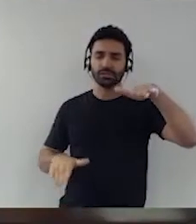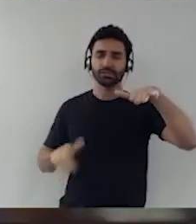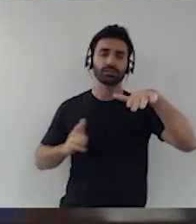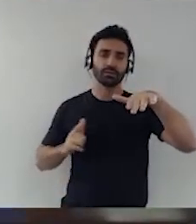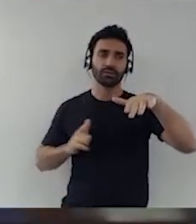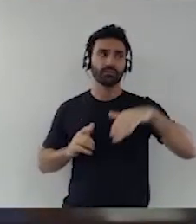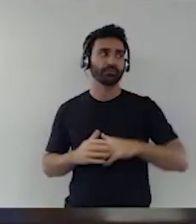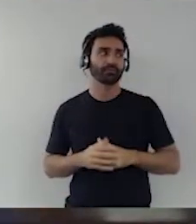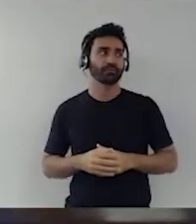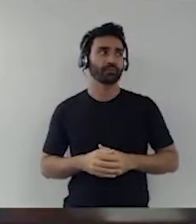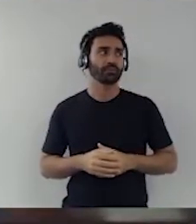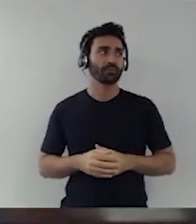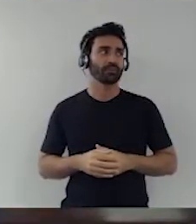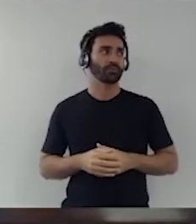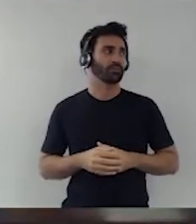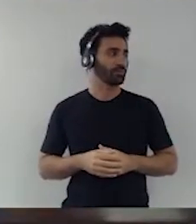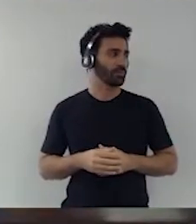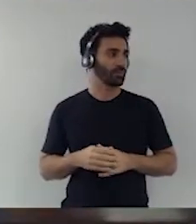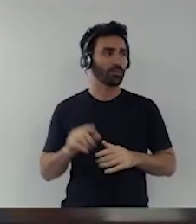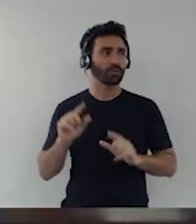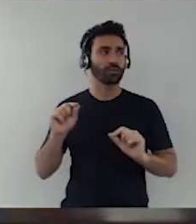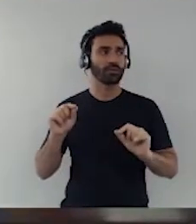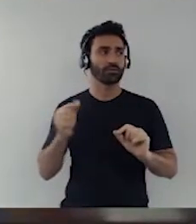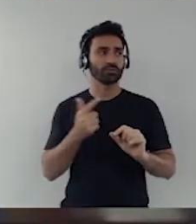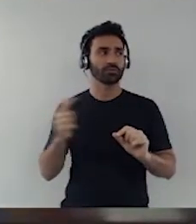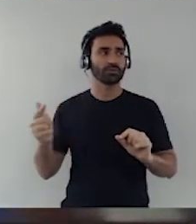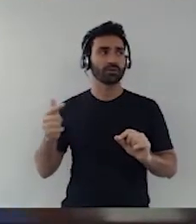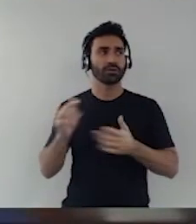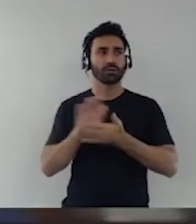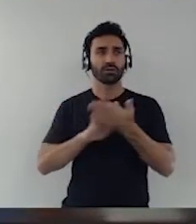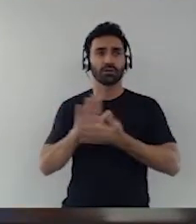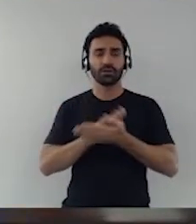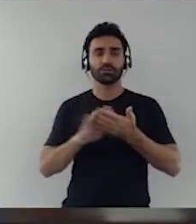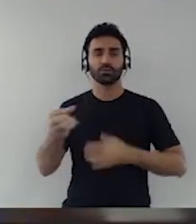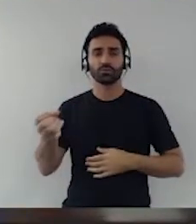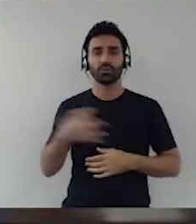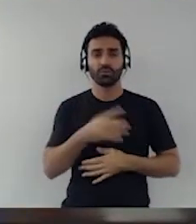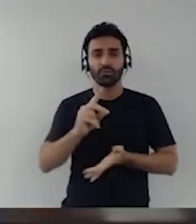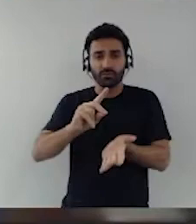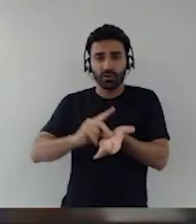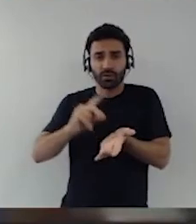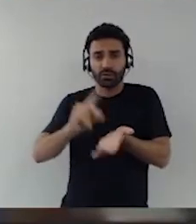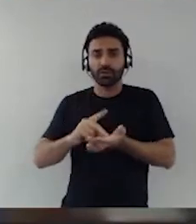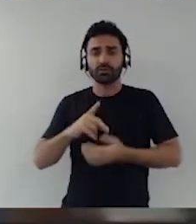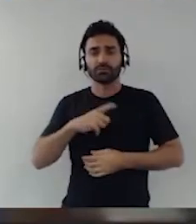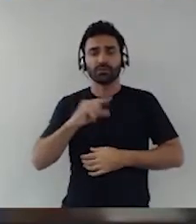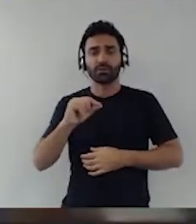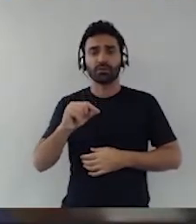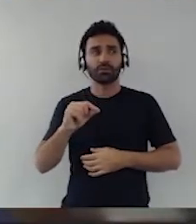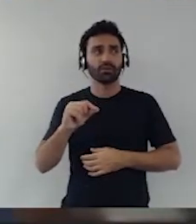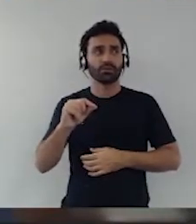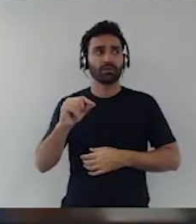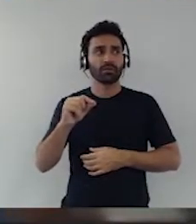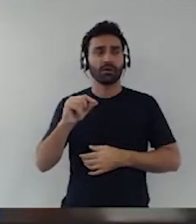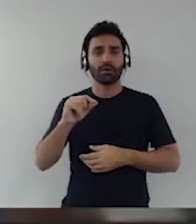E isso, então, não tem nada de novo. Na verdade, isso está colocado aí como uma profunda contradição em